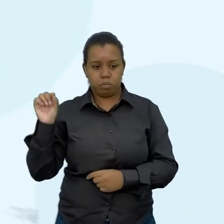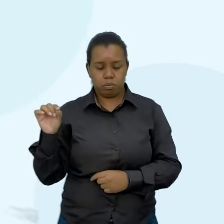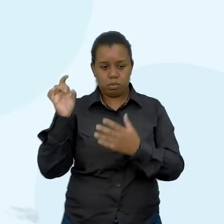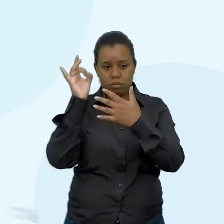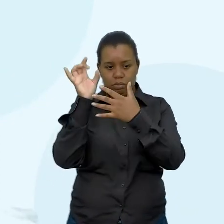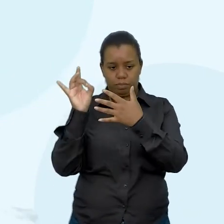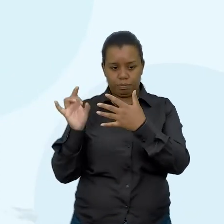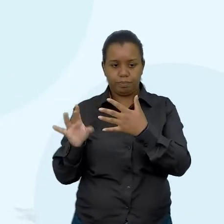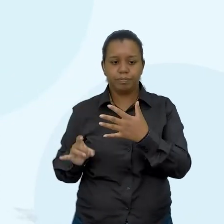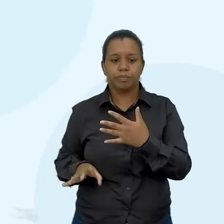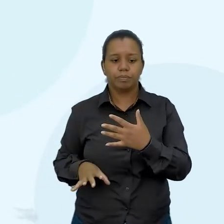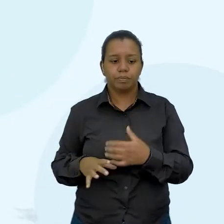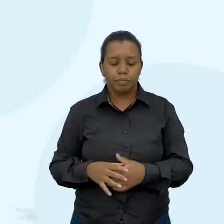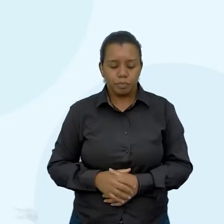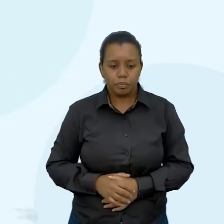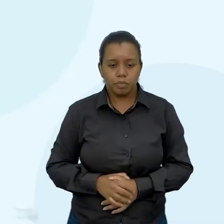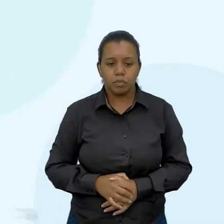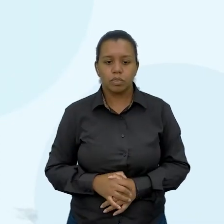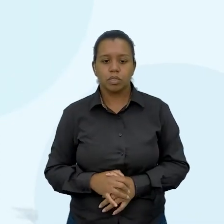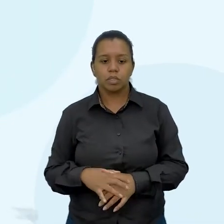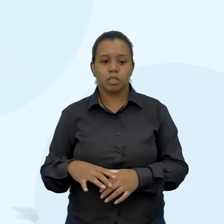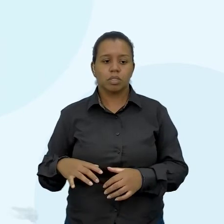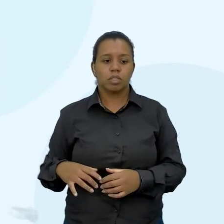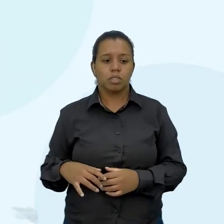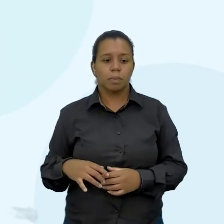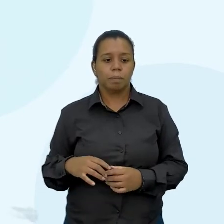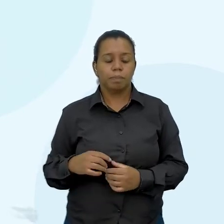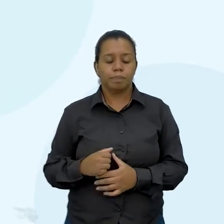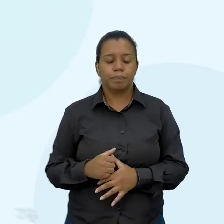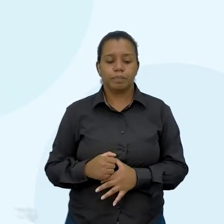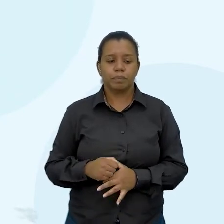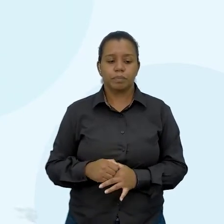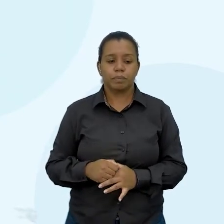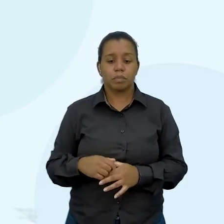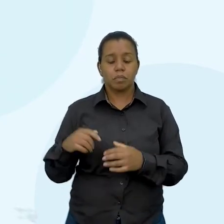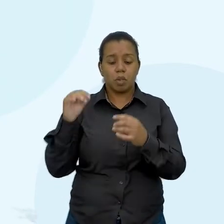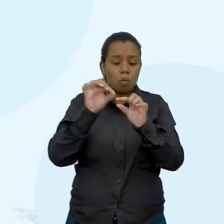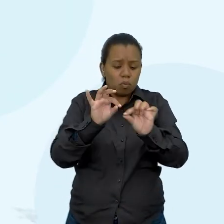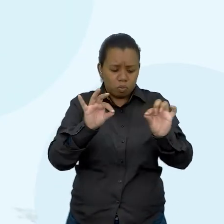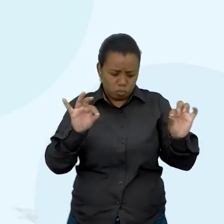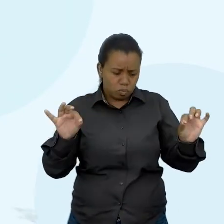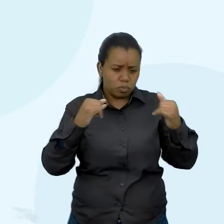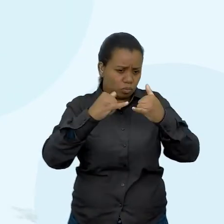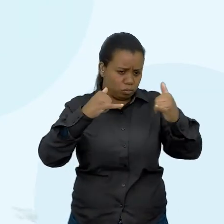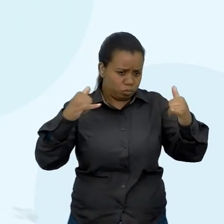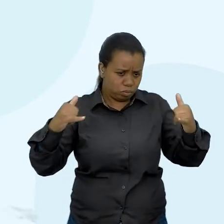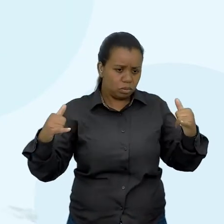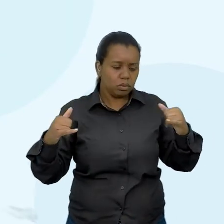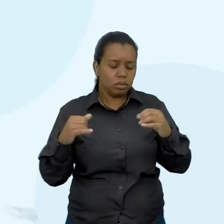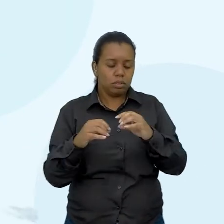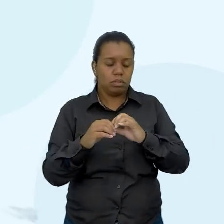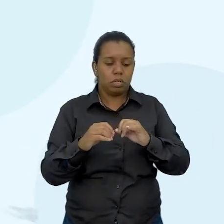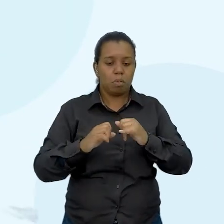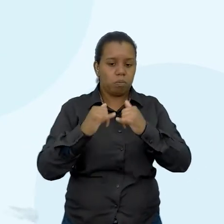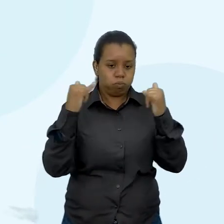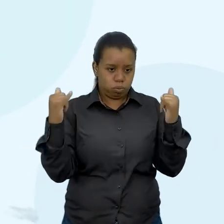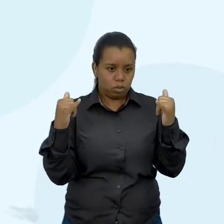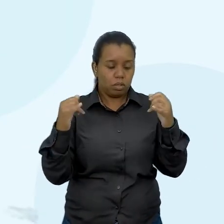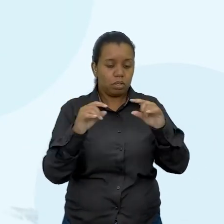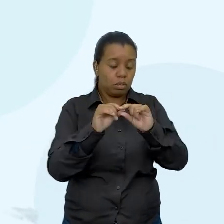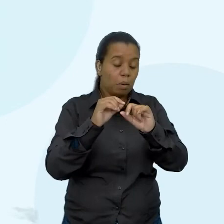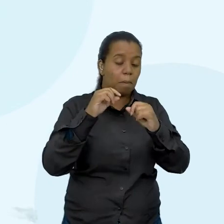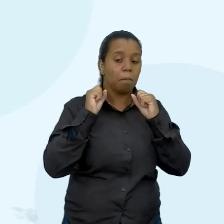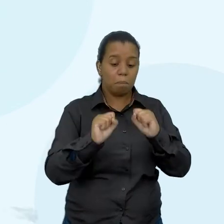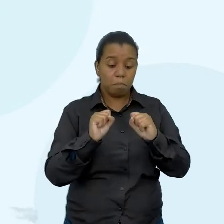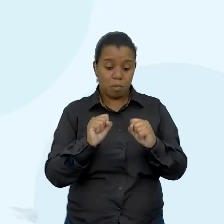próprias indicações aí do mundo da elétrica. Então, olha, a fuga de corrente, né? Os principais problemas pode ser na